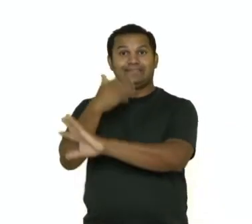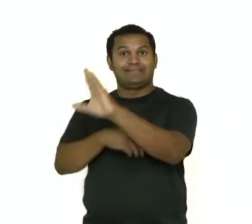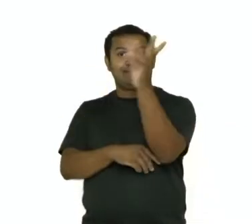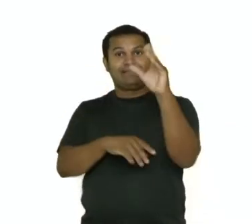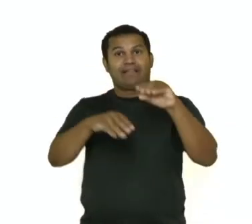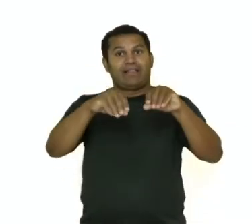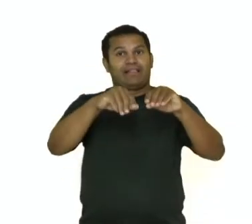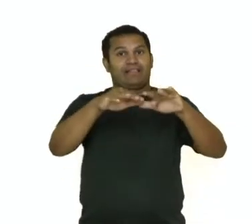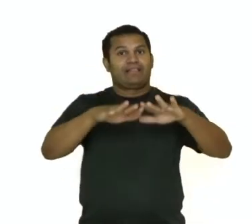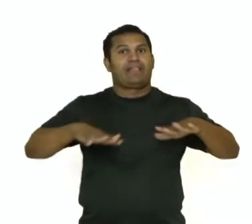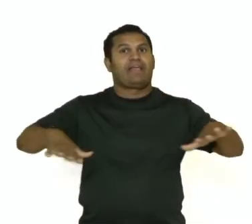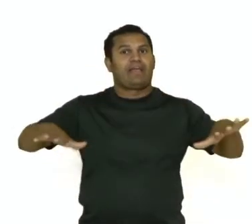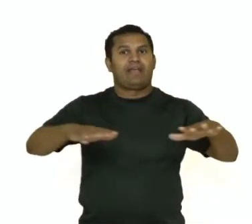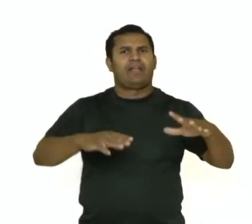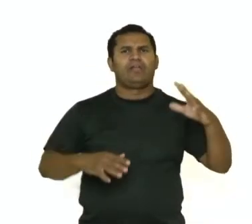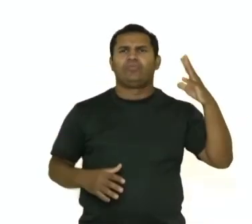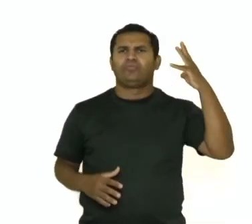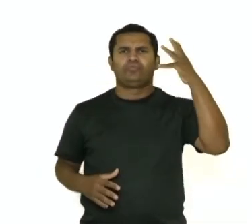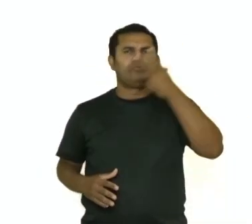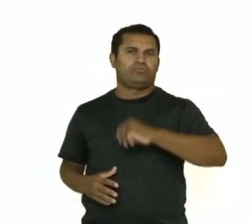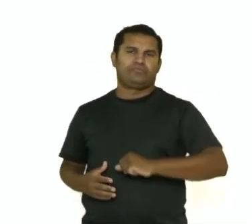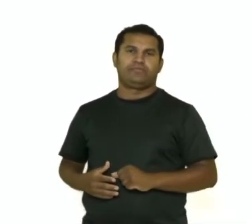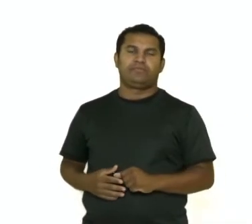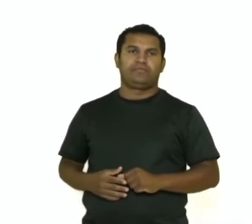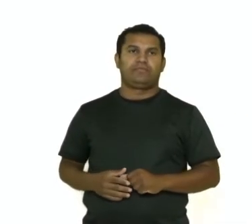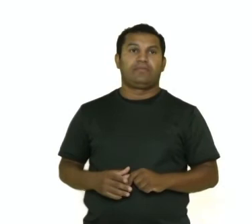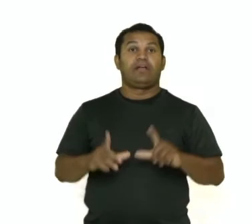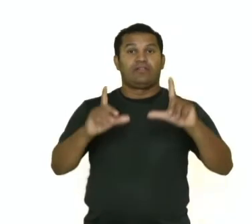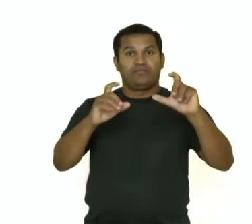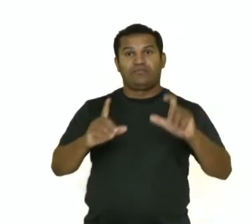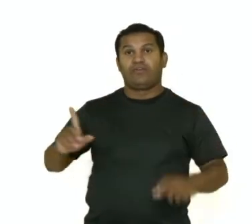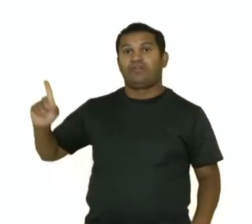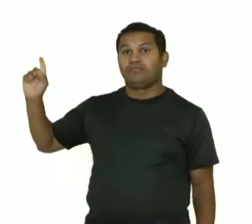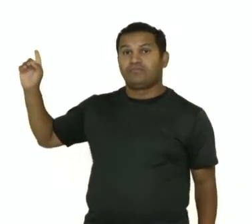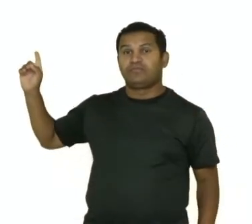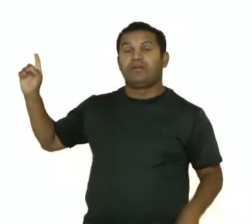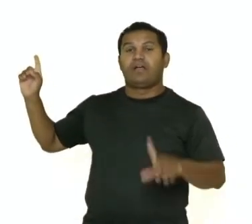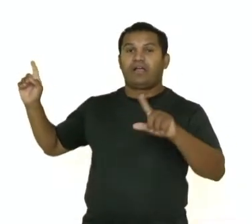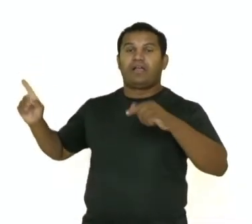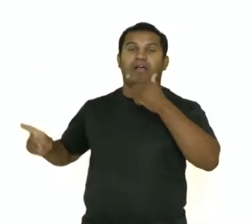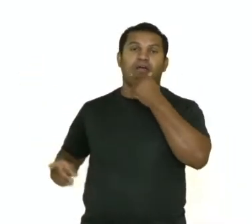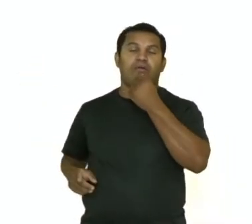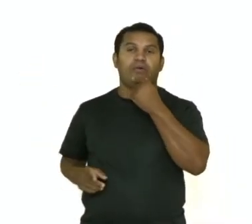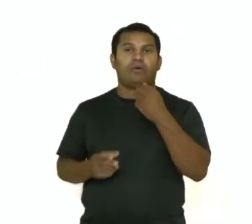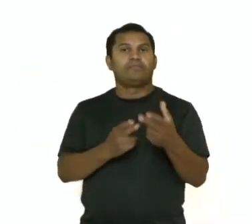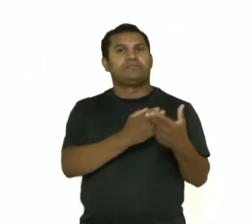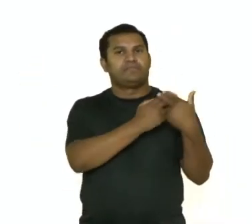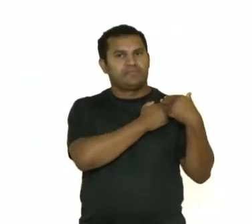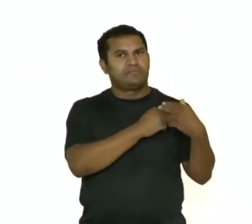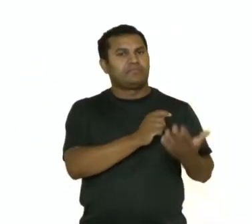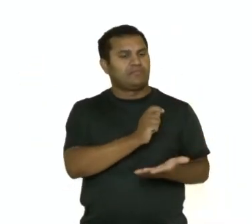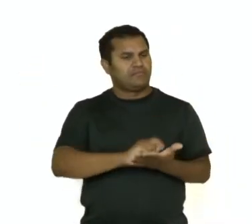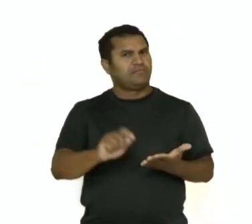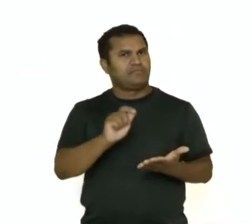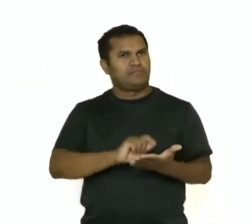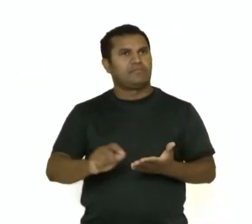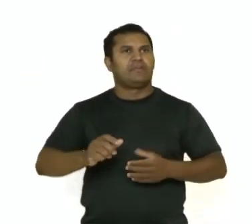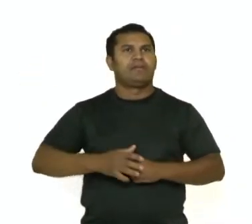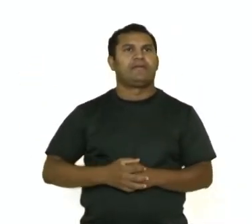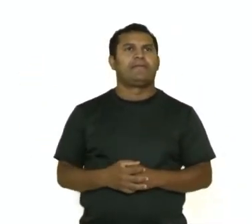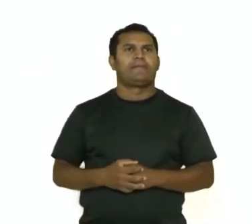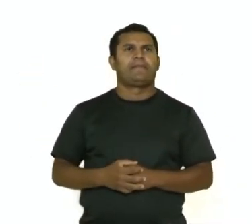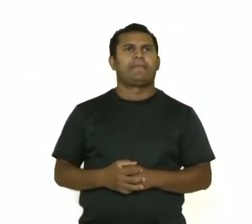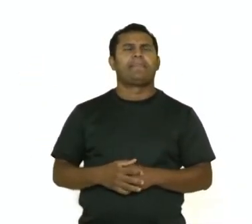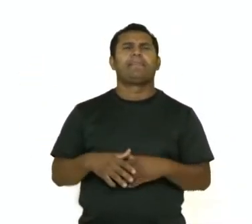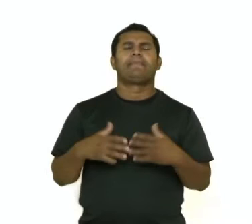imagem de Caminha, na pintura de Francisco Aurélio de Figueiredo e Melo. Em relação à variação